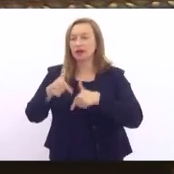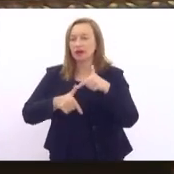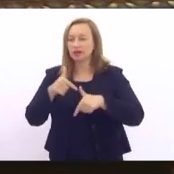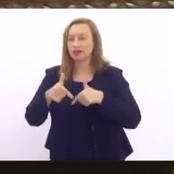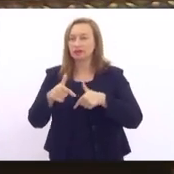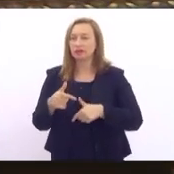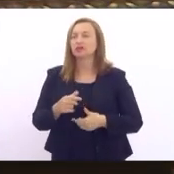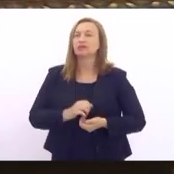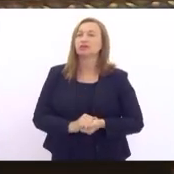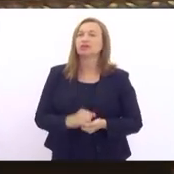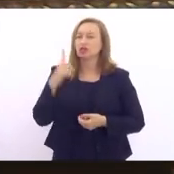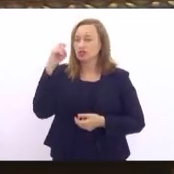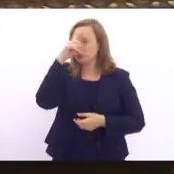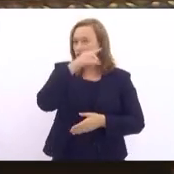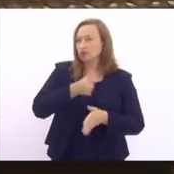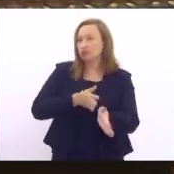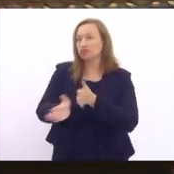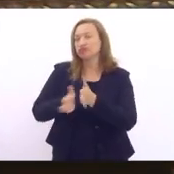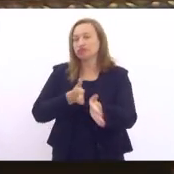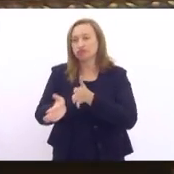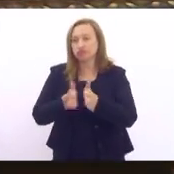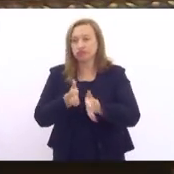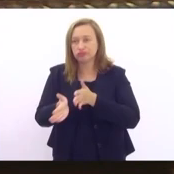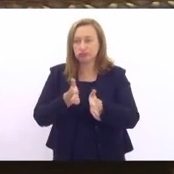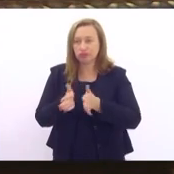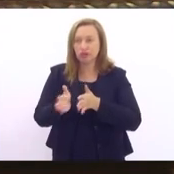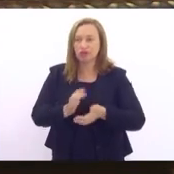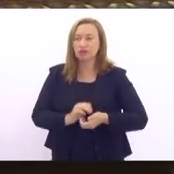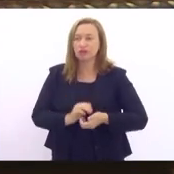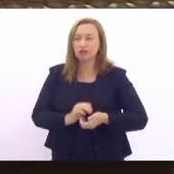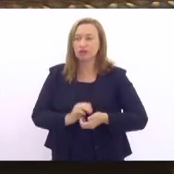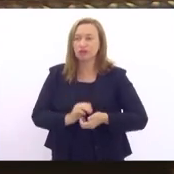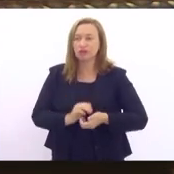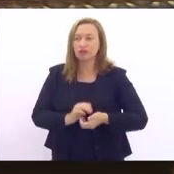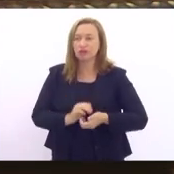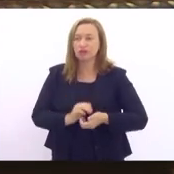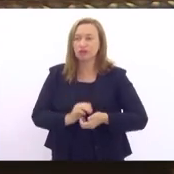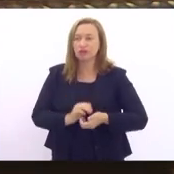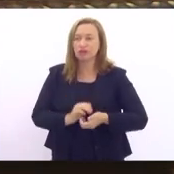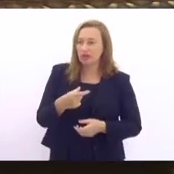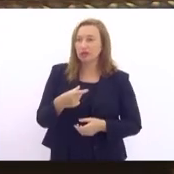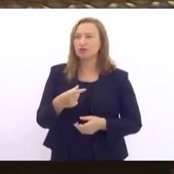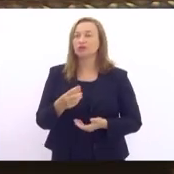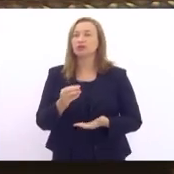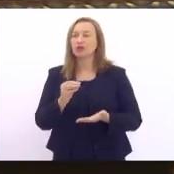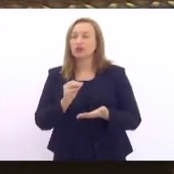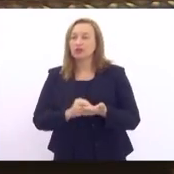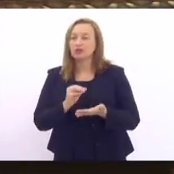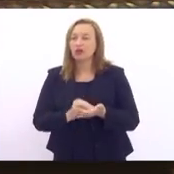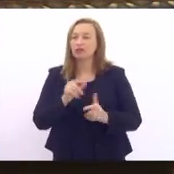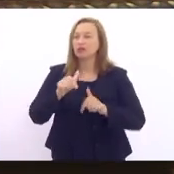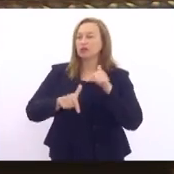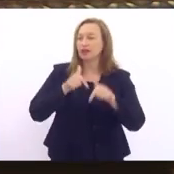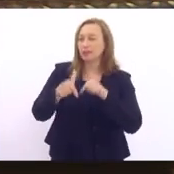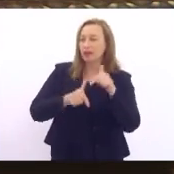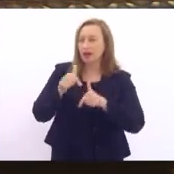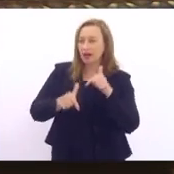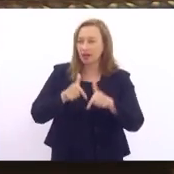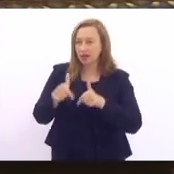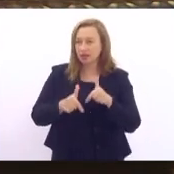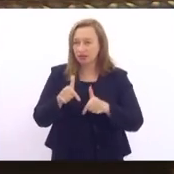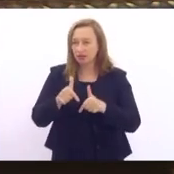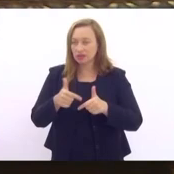ao crédito da classe trabalhadora. Num cenário de desemprego, de estagnação da oferta de postos de trabalho,